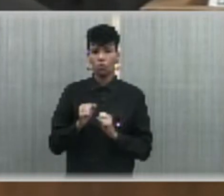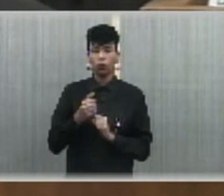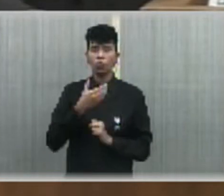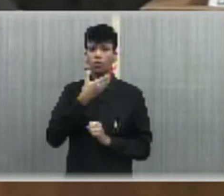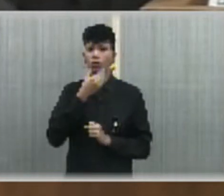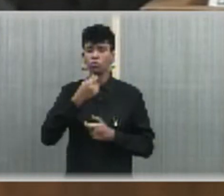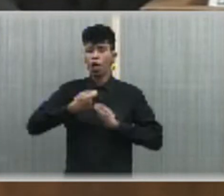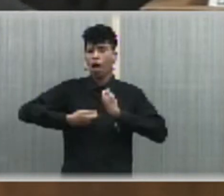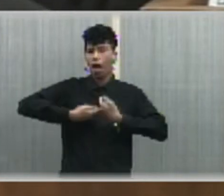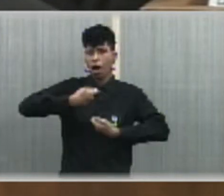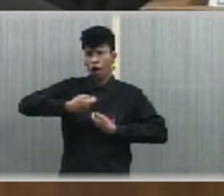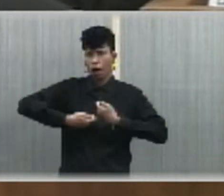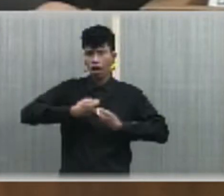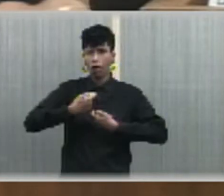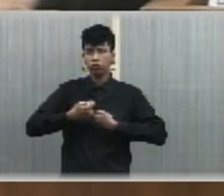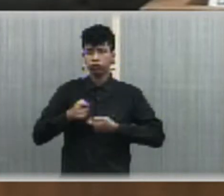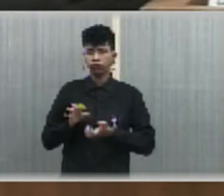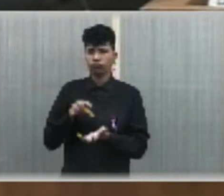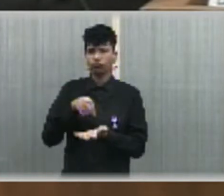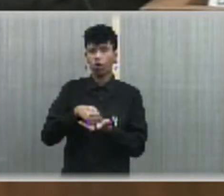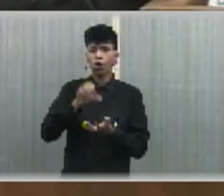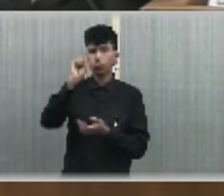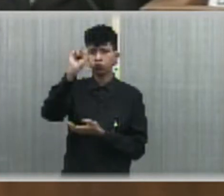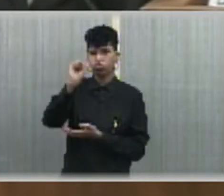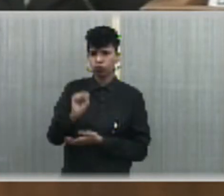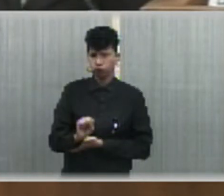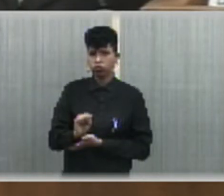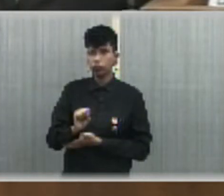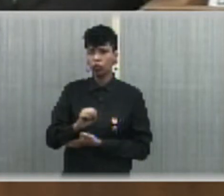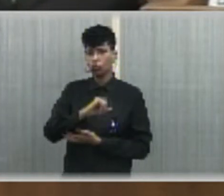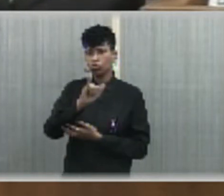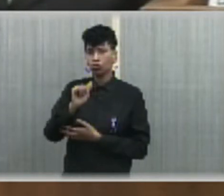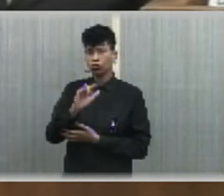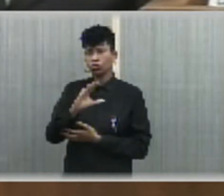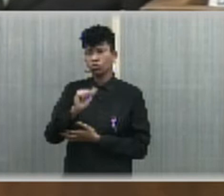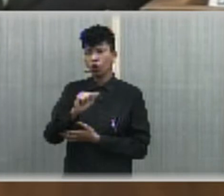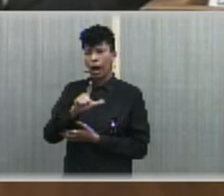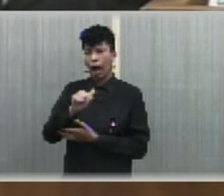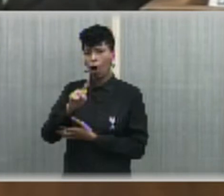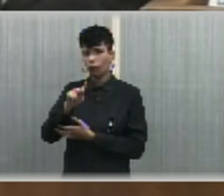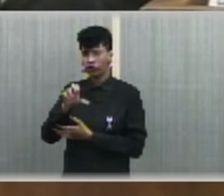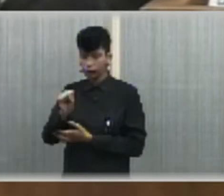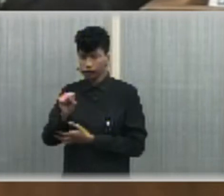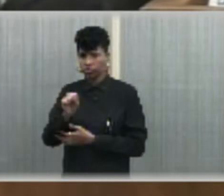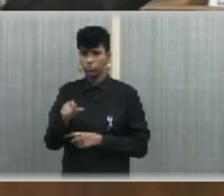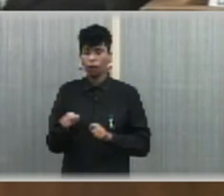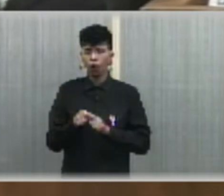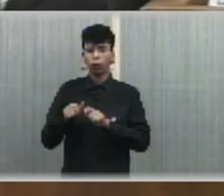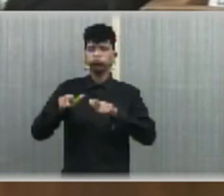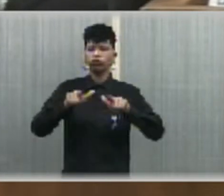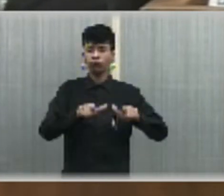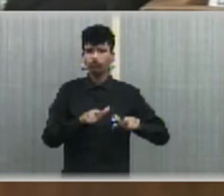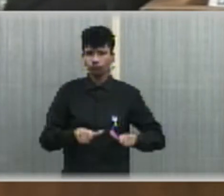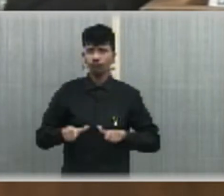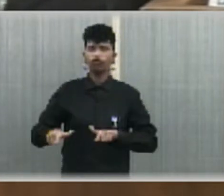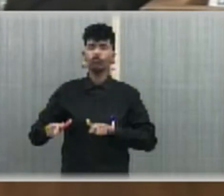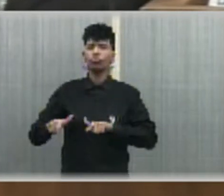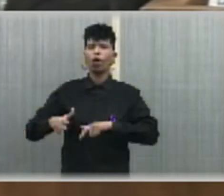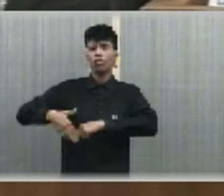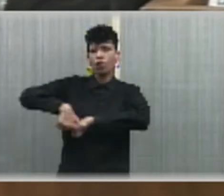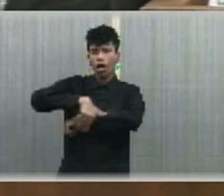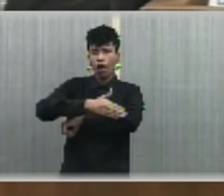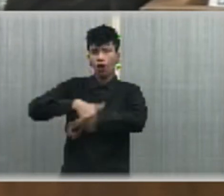ações administrativas descentralizadas Sul, Juca Alves, providências sobre a pavimentação em paralelepípedo da